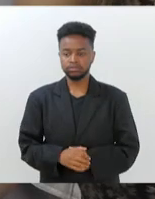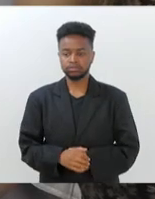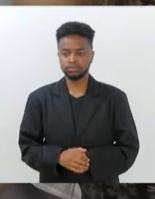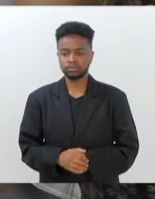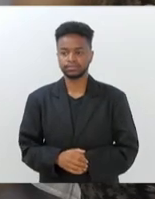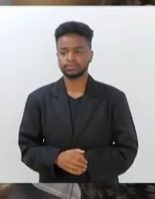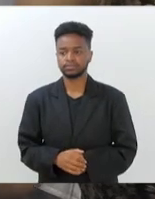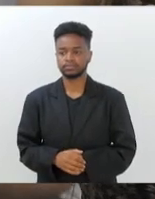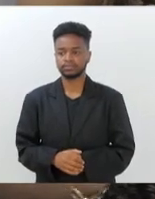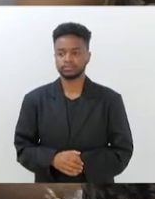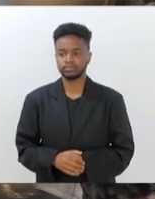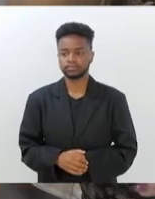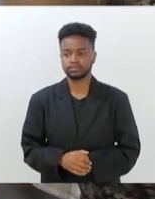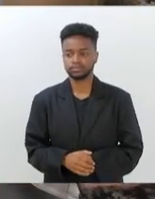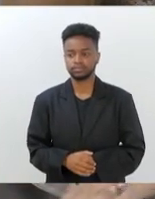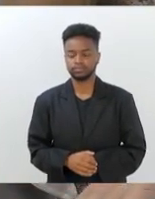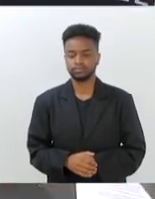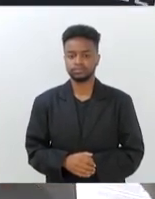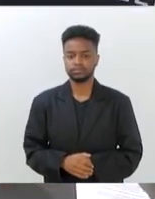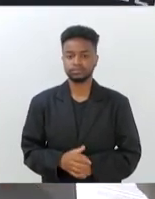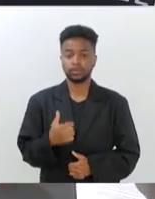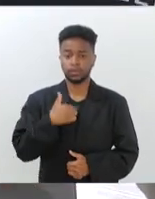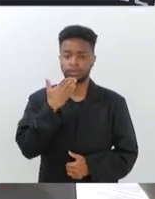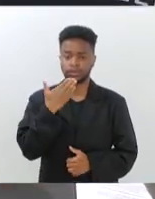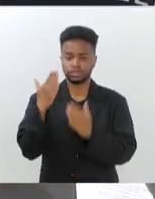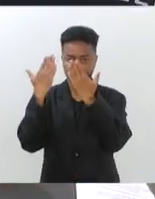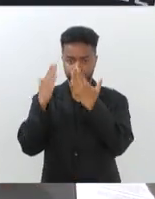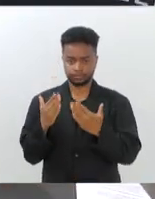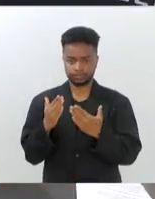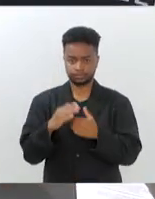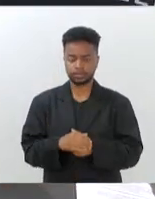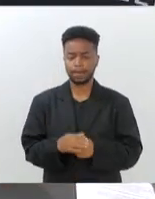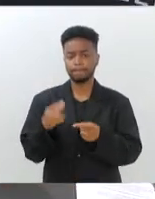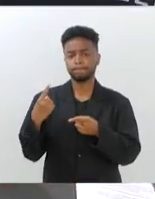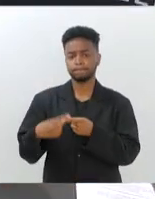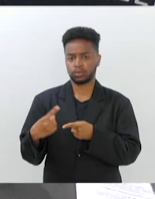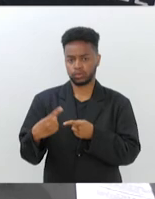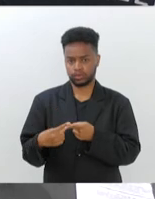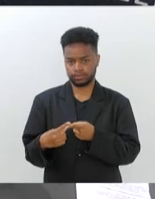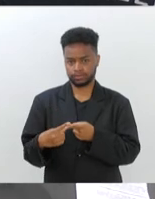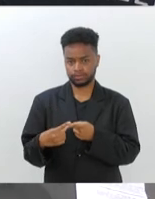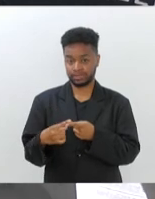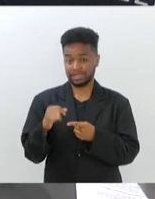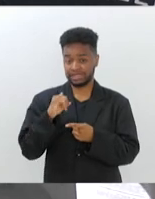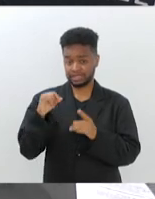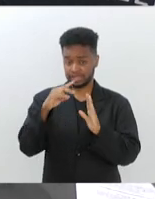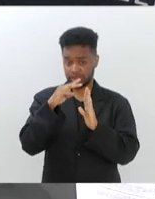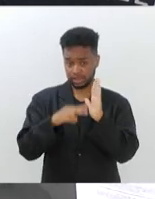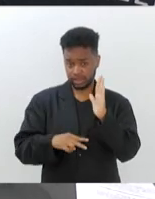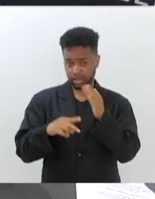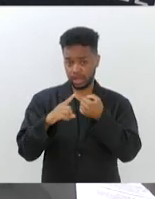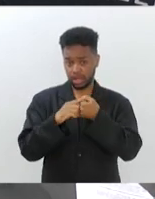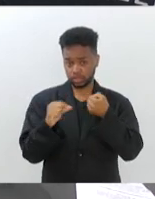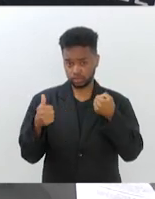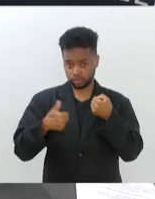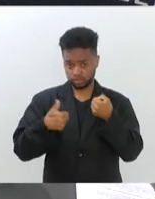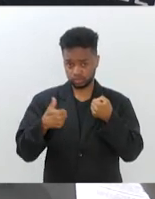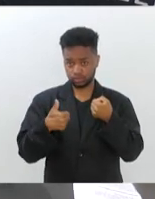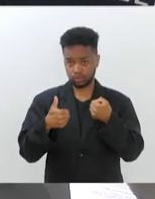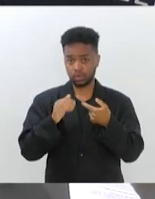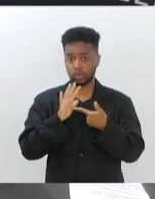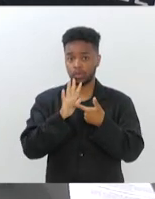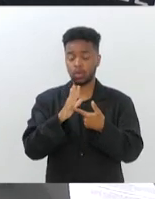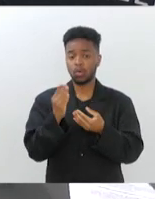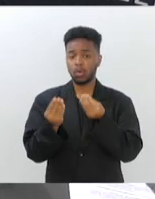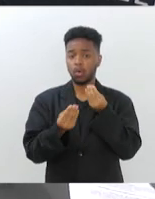presidente pois não Deputado eu vou pedir Vista Senor Presidente por quê se o senhor leer o artigo primeiro como é que